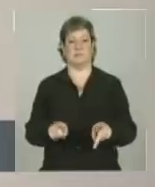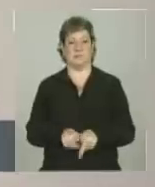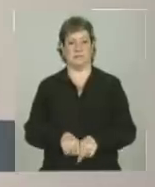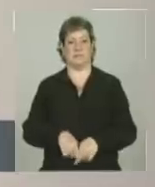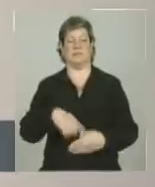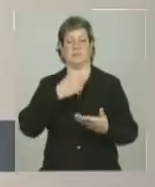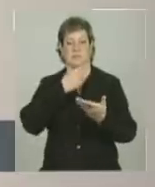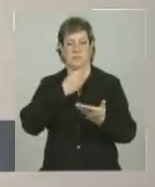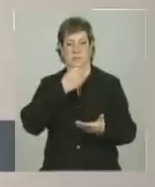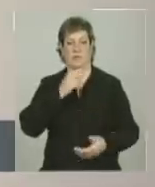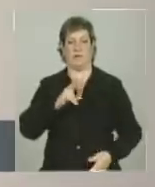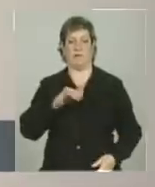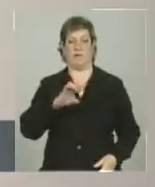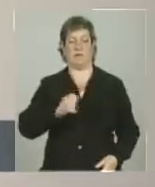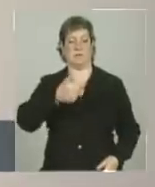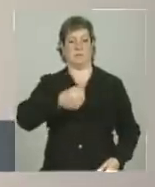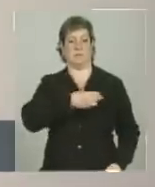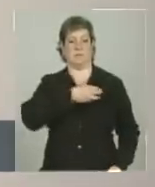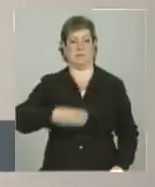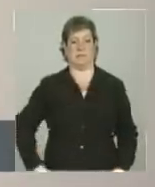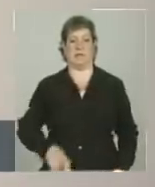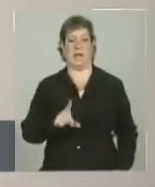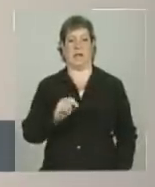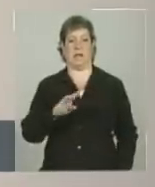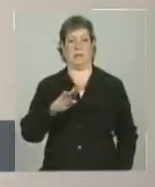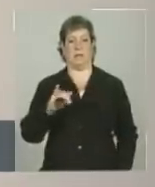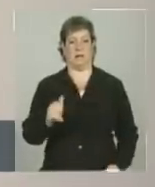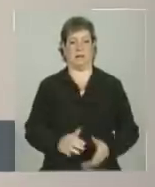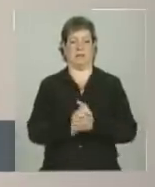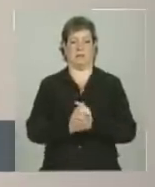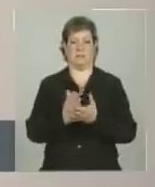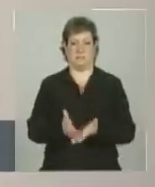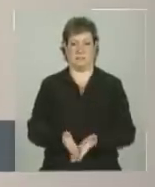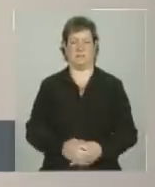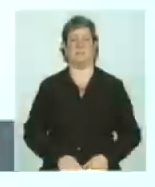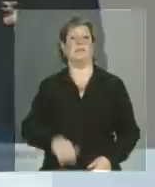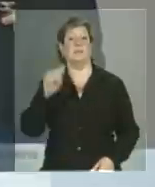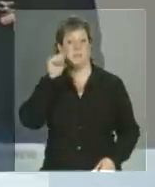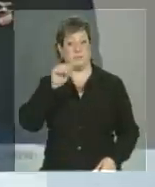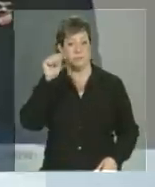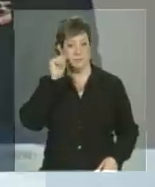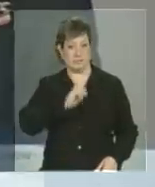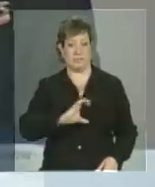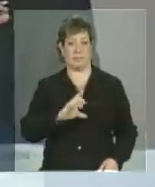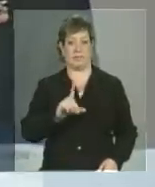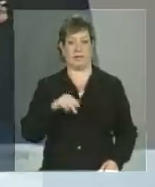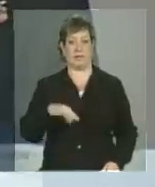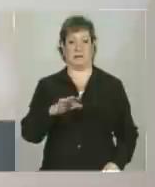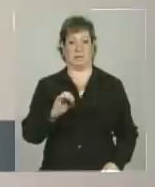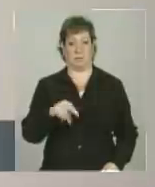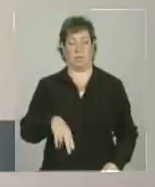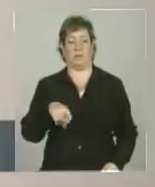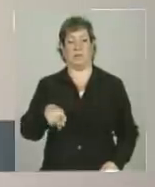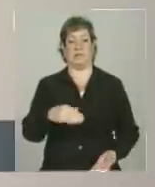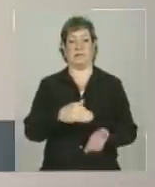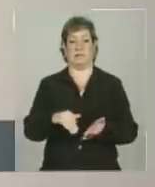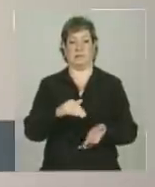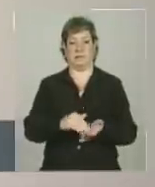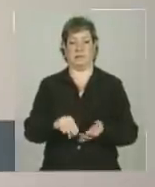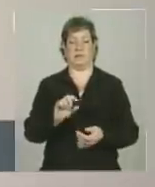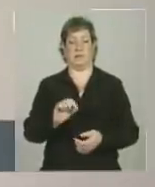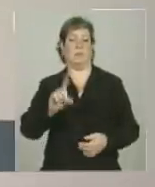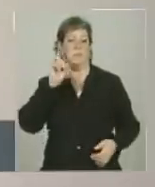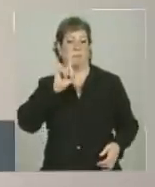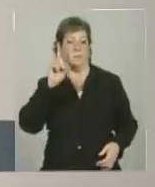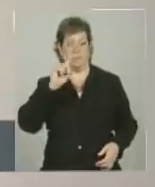Karim, vice-primeiro-ministro da Líbia. Senhora Hillary Clinton, secretária de Estado dos Estados Unidos